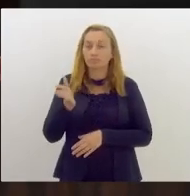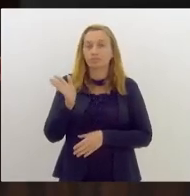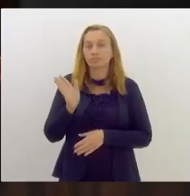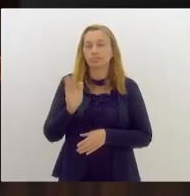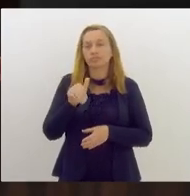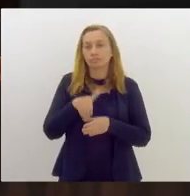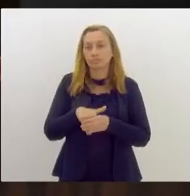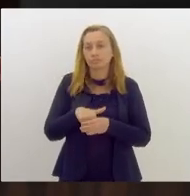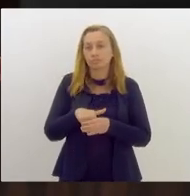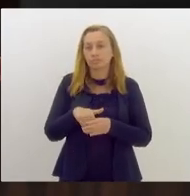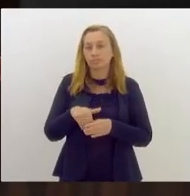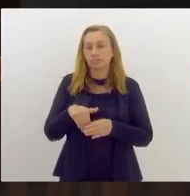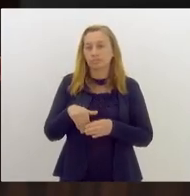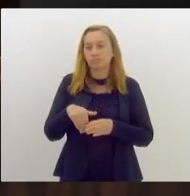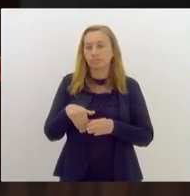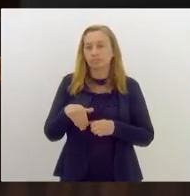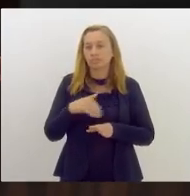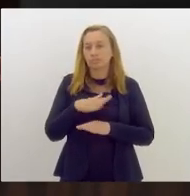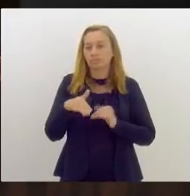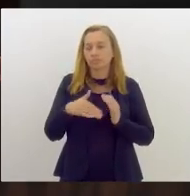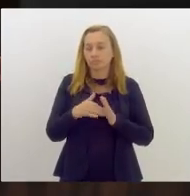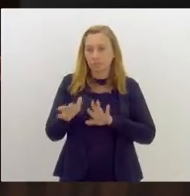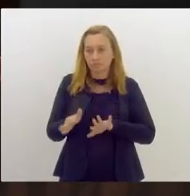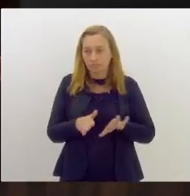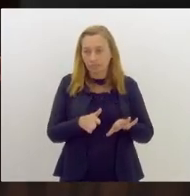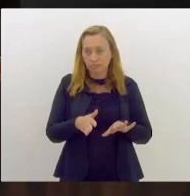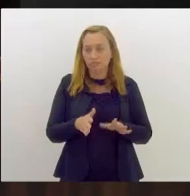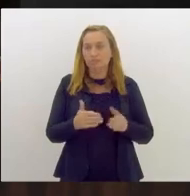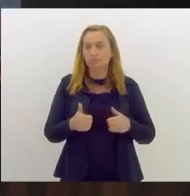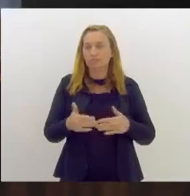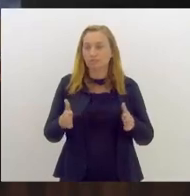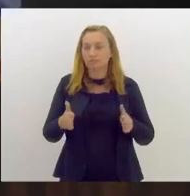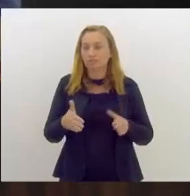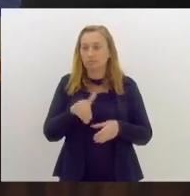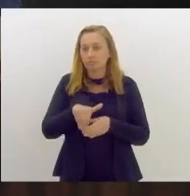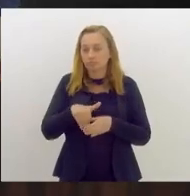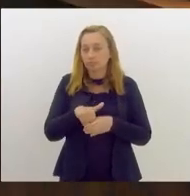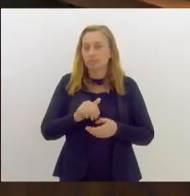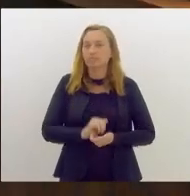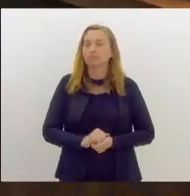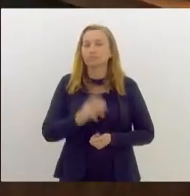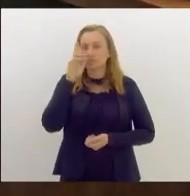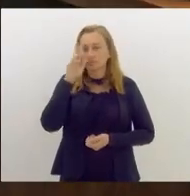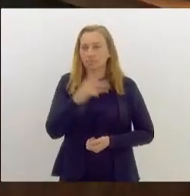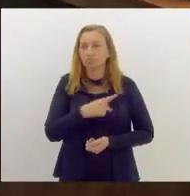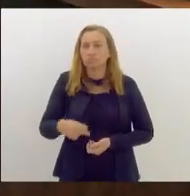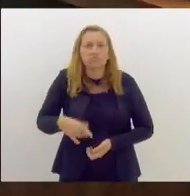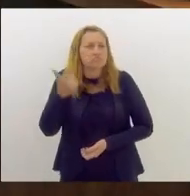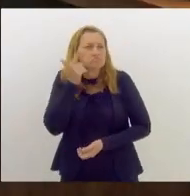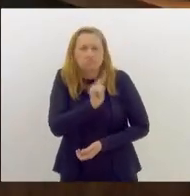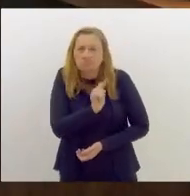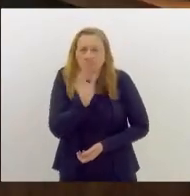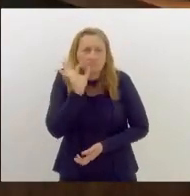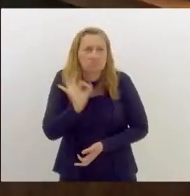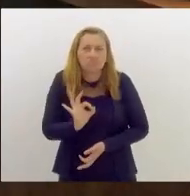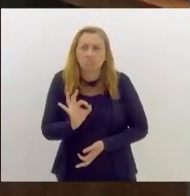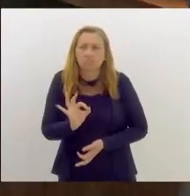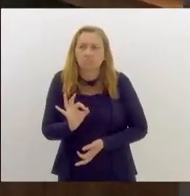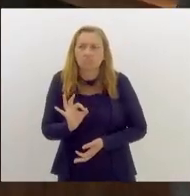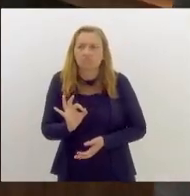nominal então está aberto o processo de votação se o presidente eu não consigo entender